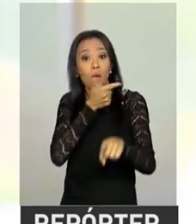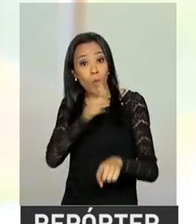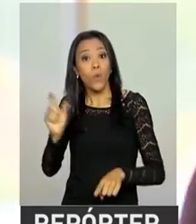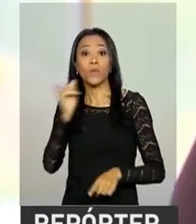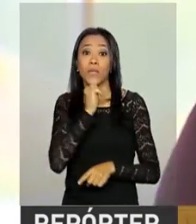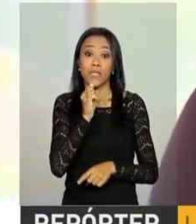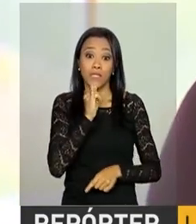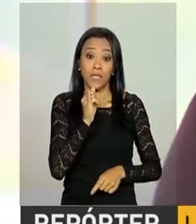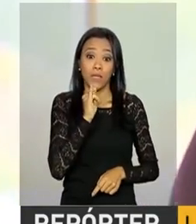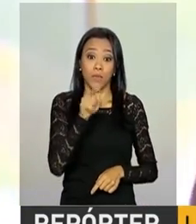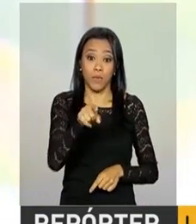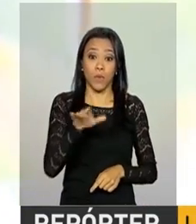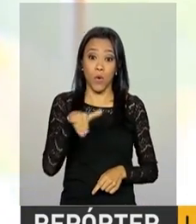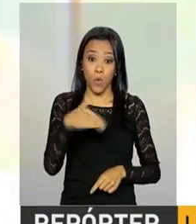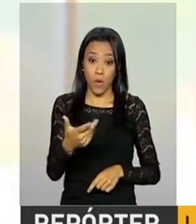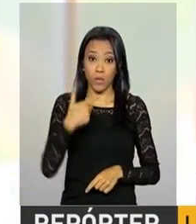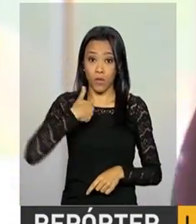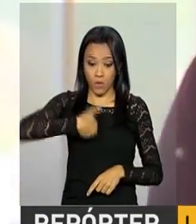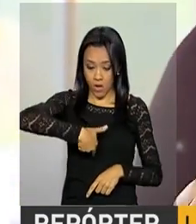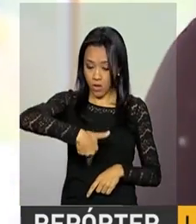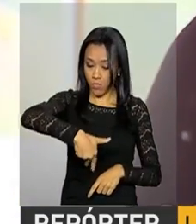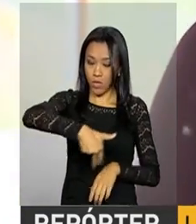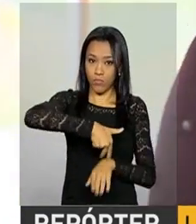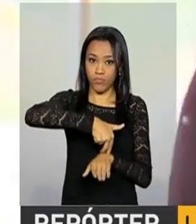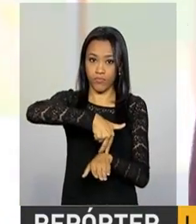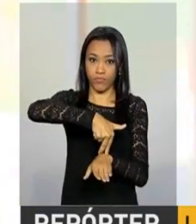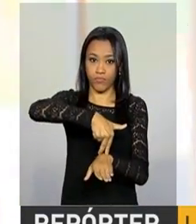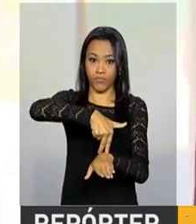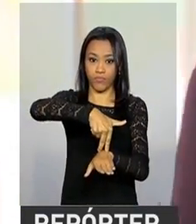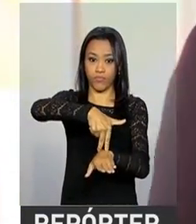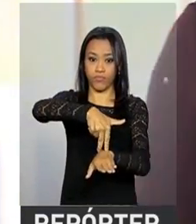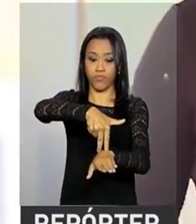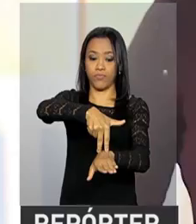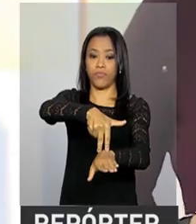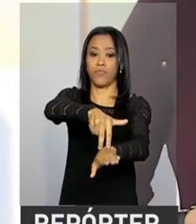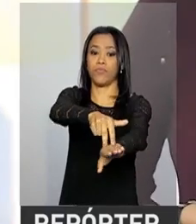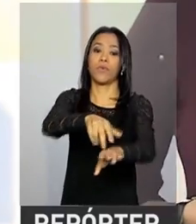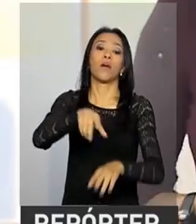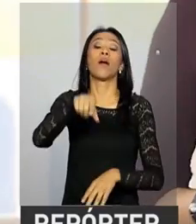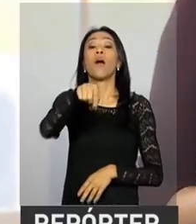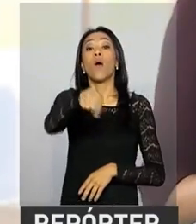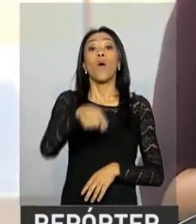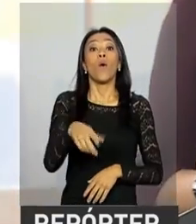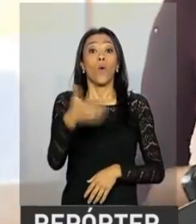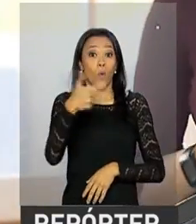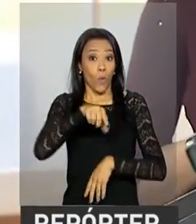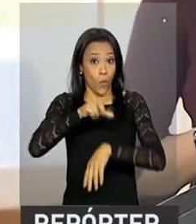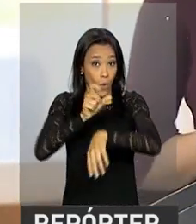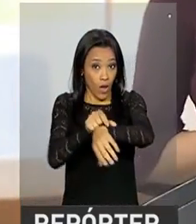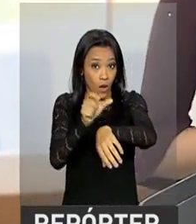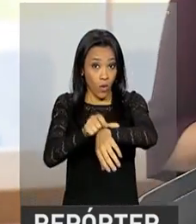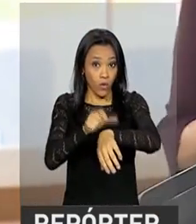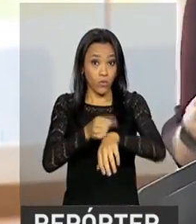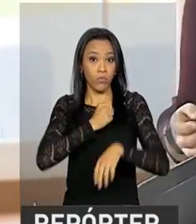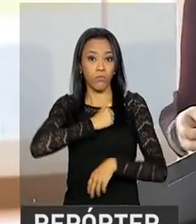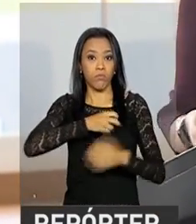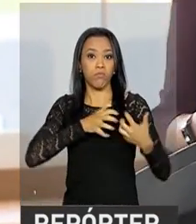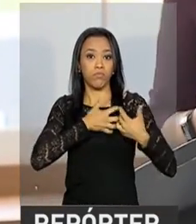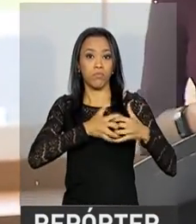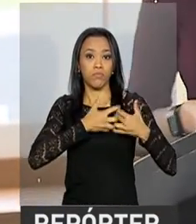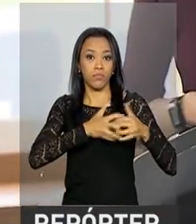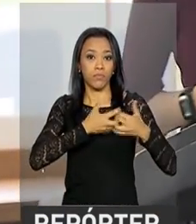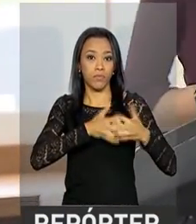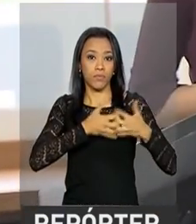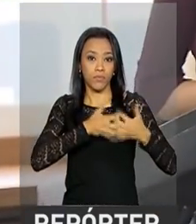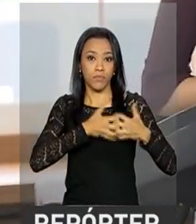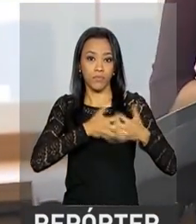prático enquanto o caminho na espera o relógio marca meus batimentos cardíacos a distância que eu percorro e até a quantidade